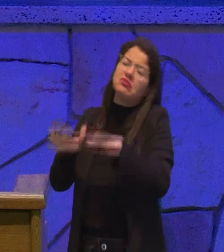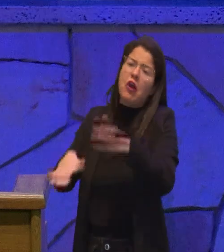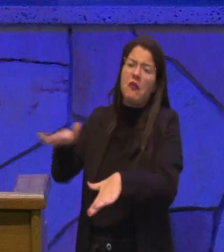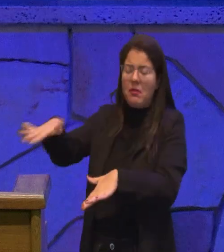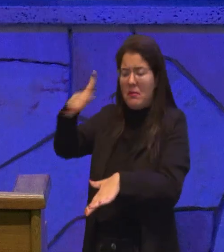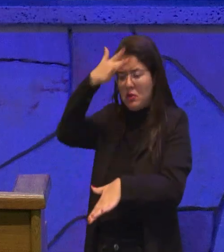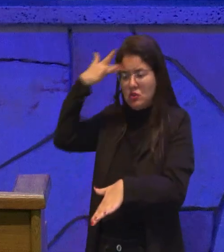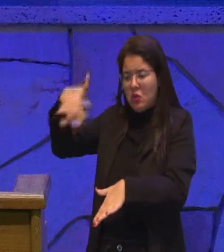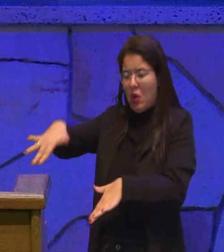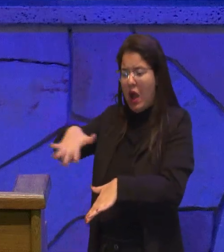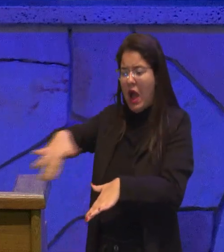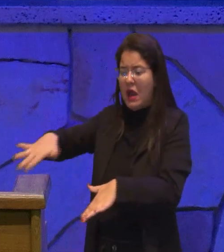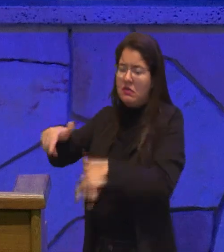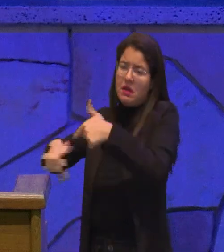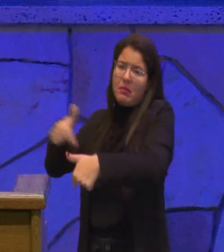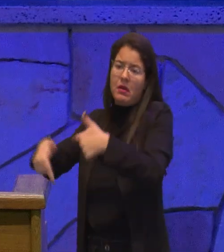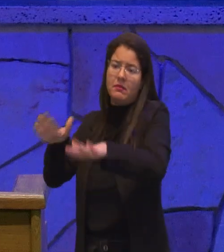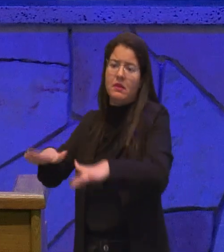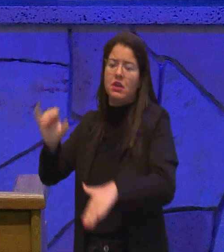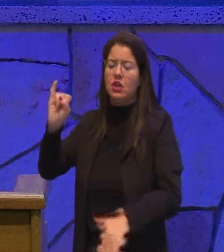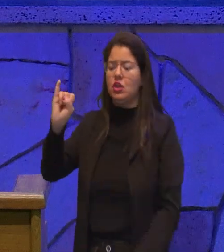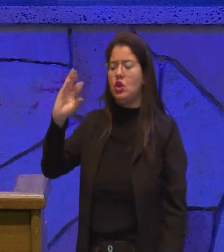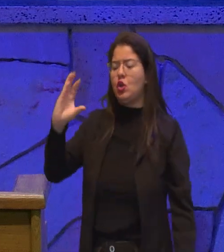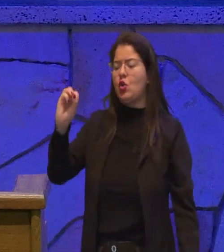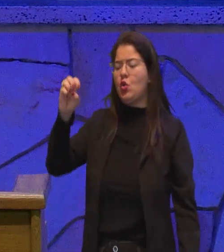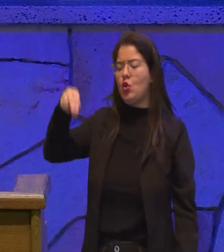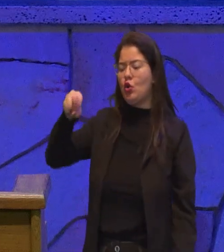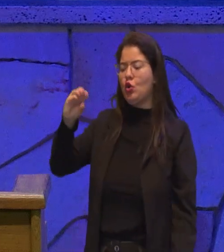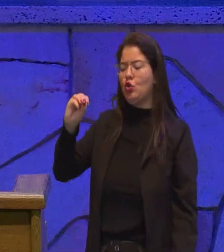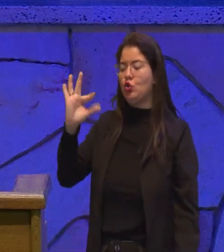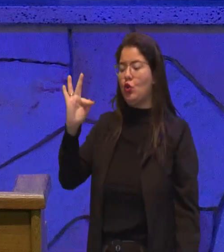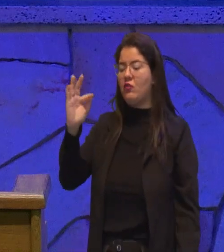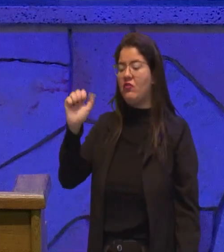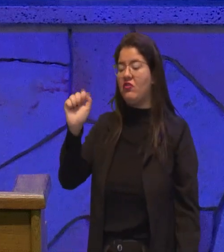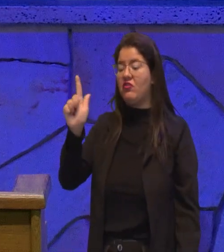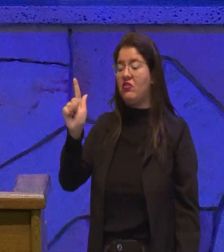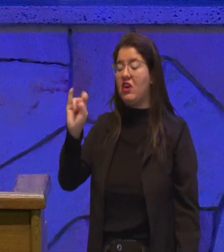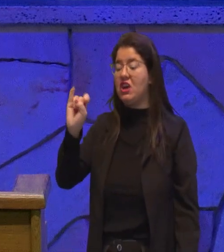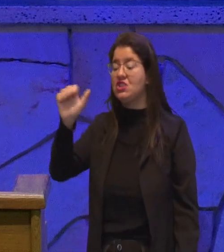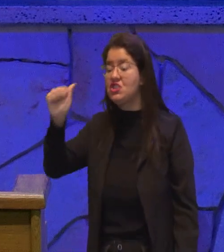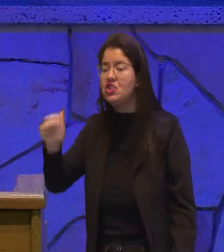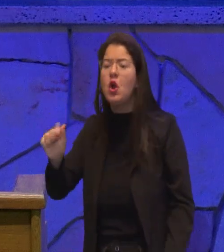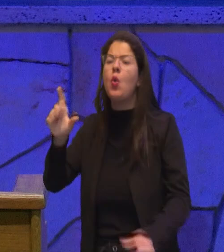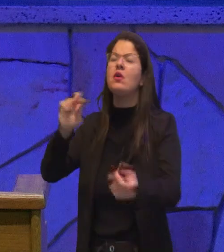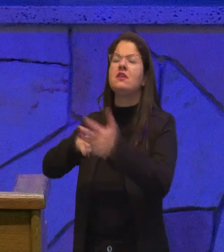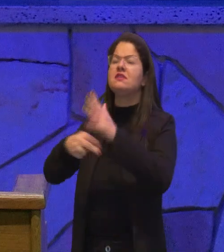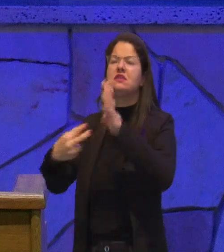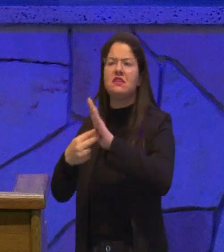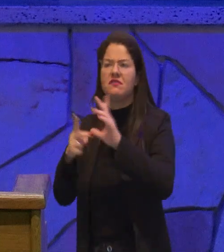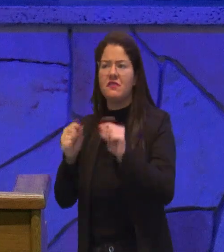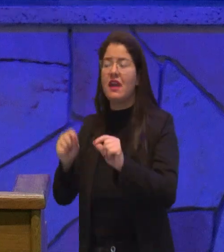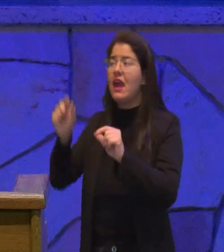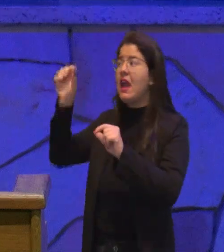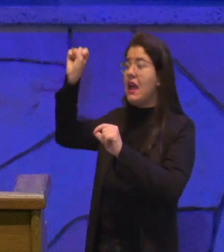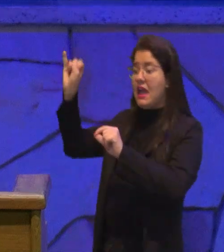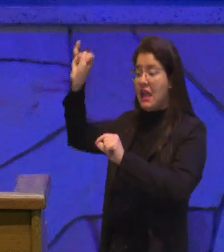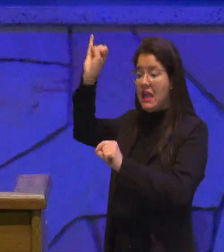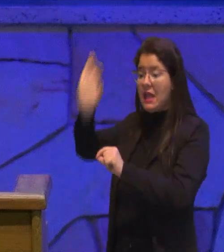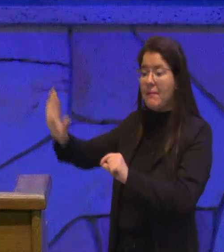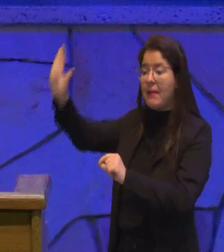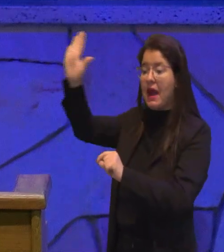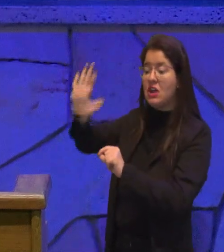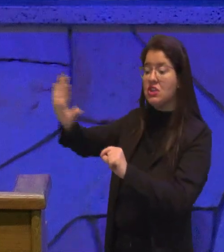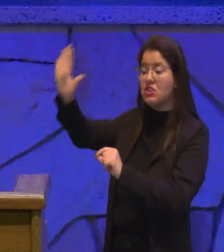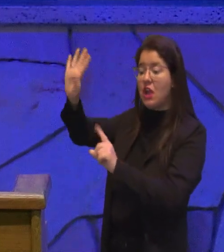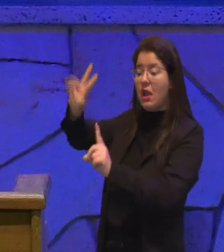tenha conhecimento. O nome do livro sobre iconofagia. O que é iconofagia? É imagem mais comer.